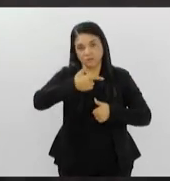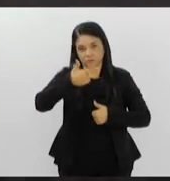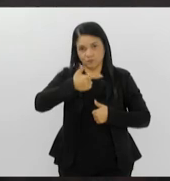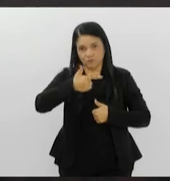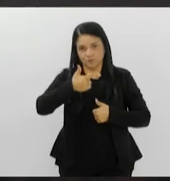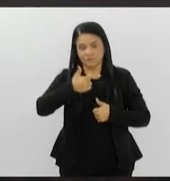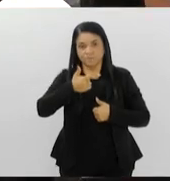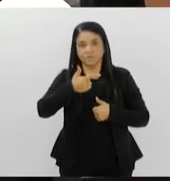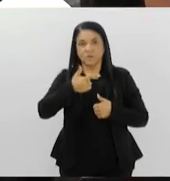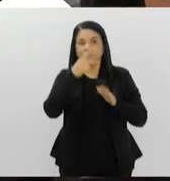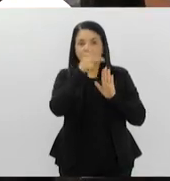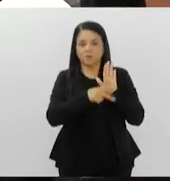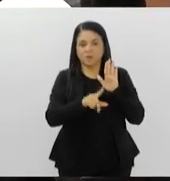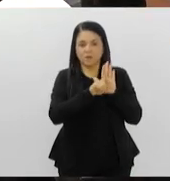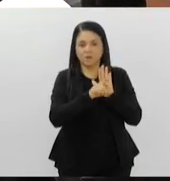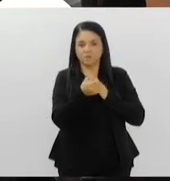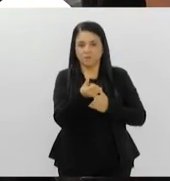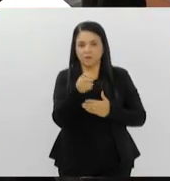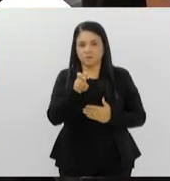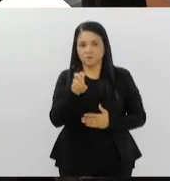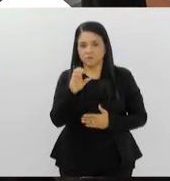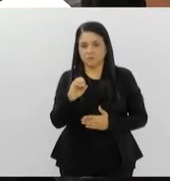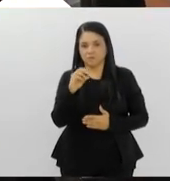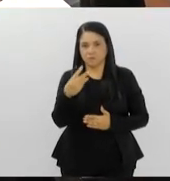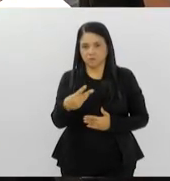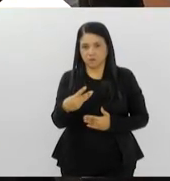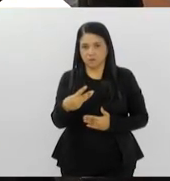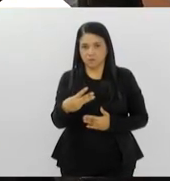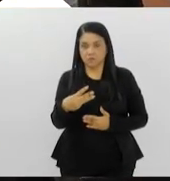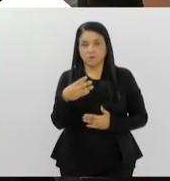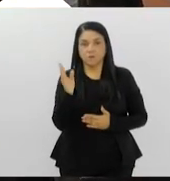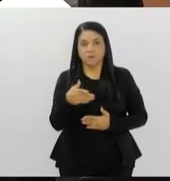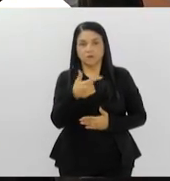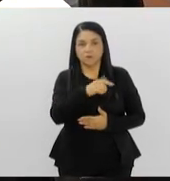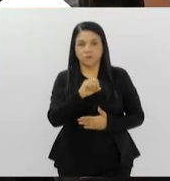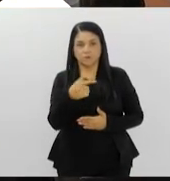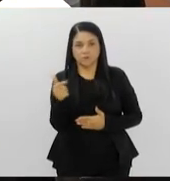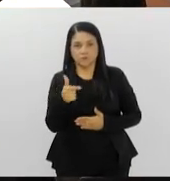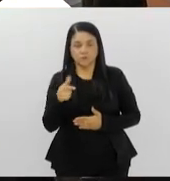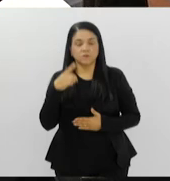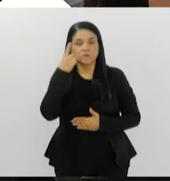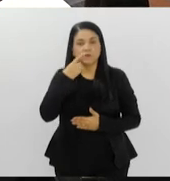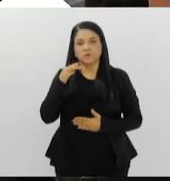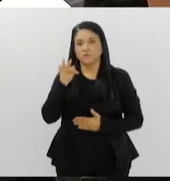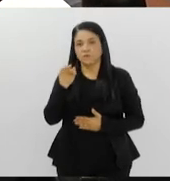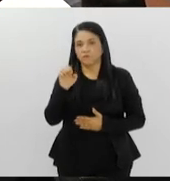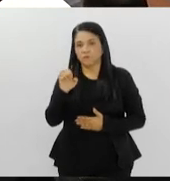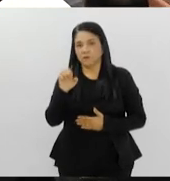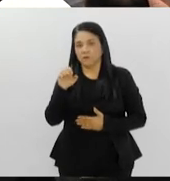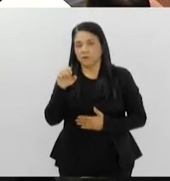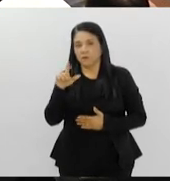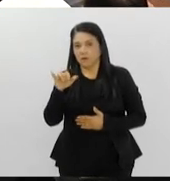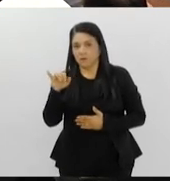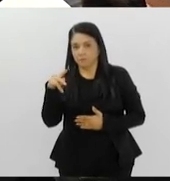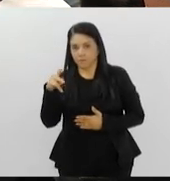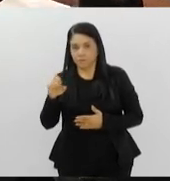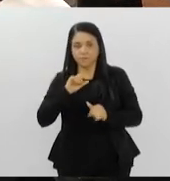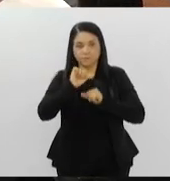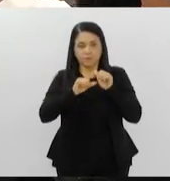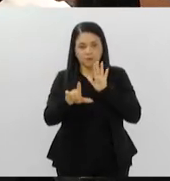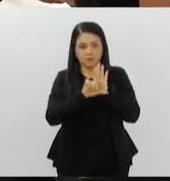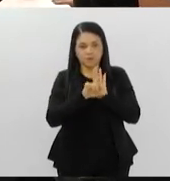discussão. Projeto de lei número 6503 de 2022, de autoria do deputado Felipe Soares, que altera a